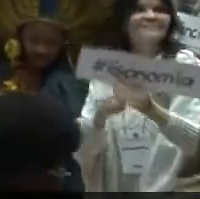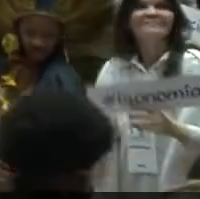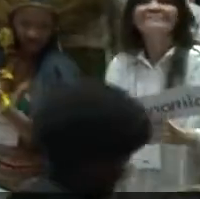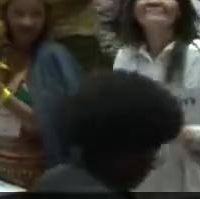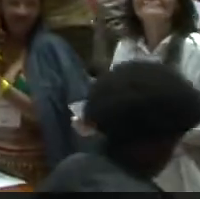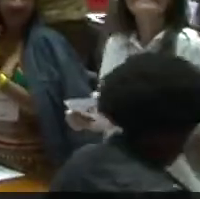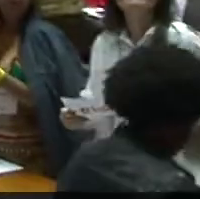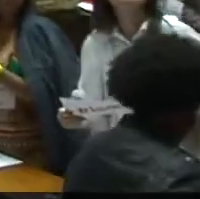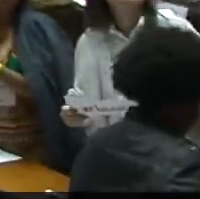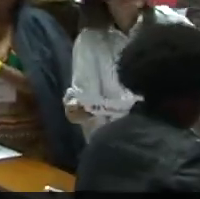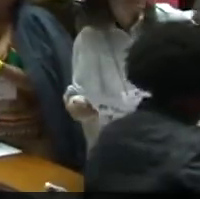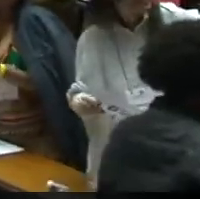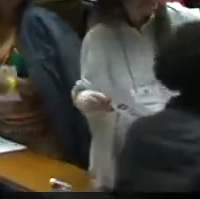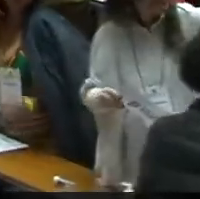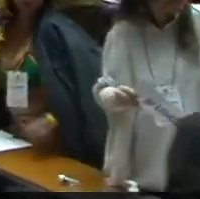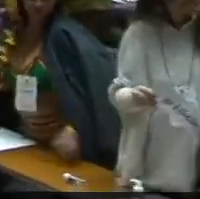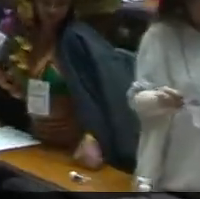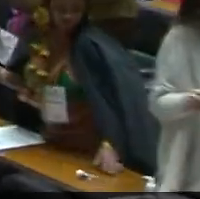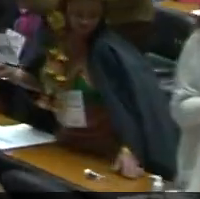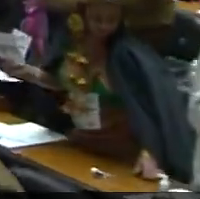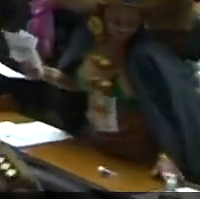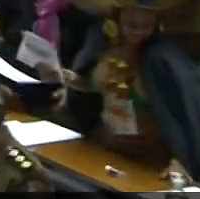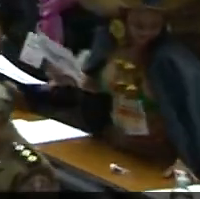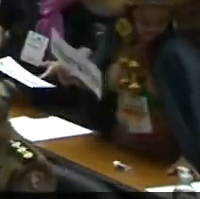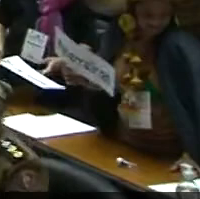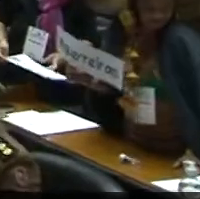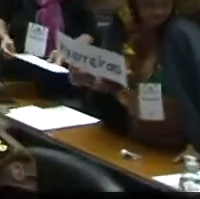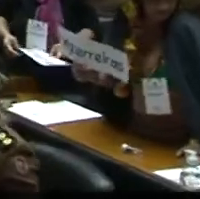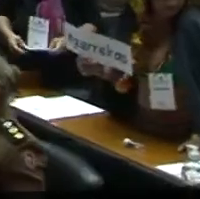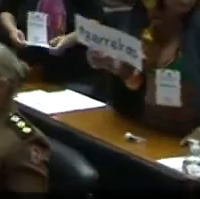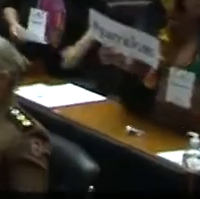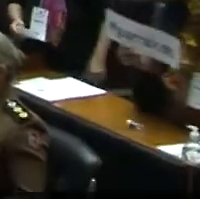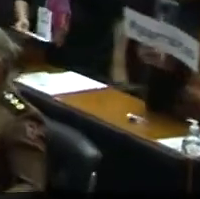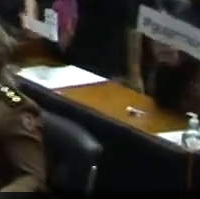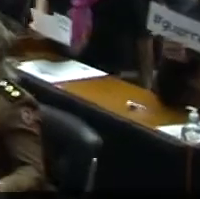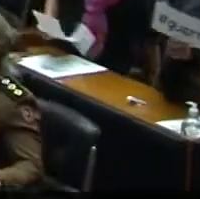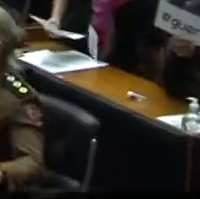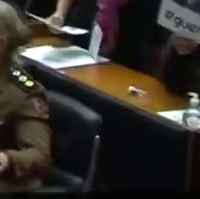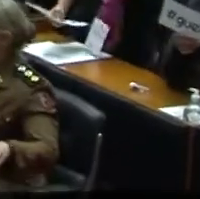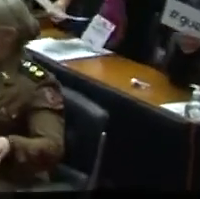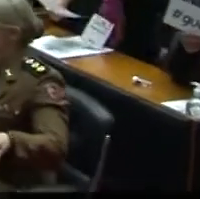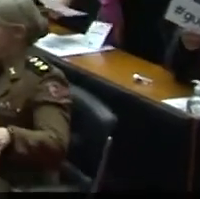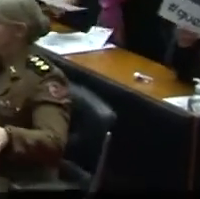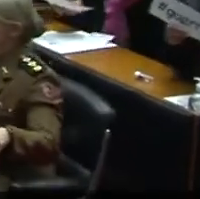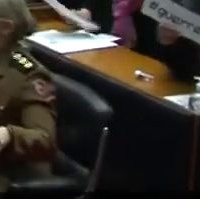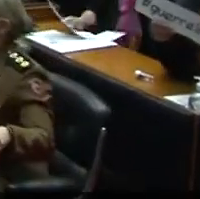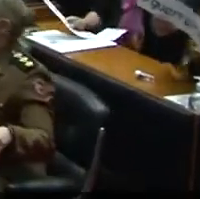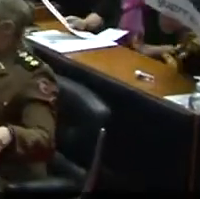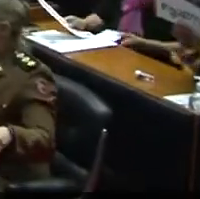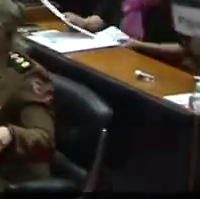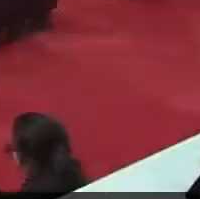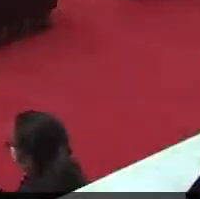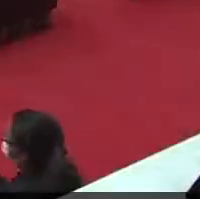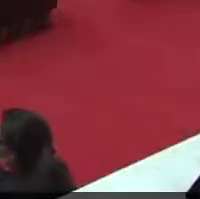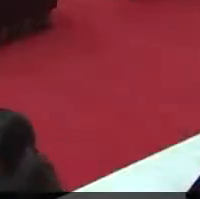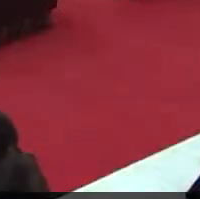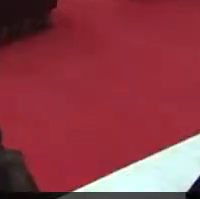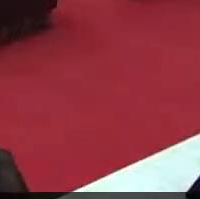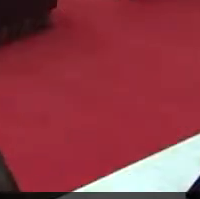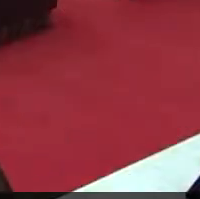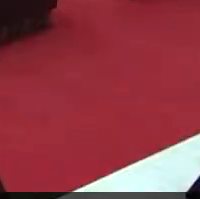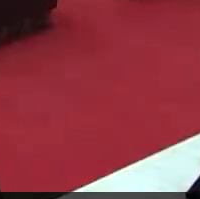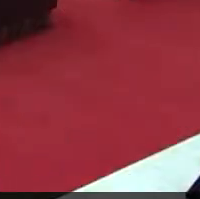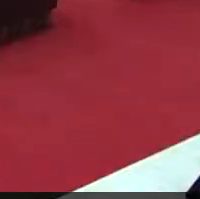estão falando elas estão tendo o seu momento de fala na Tribuna do plenário e fazendo o